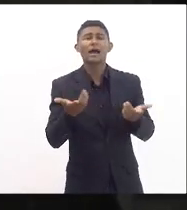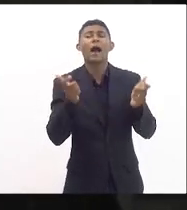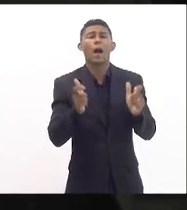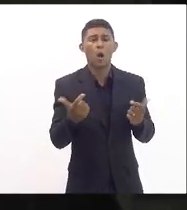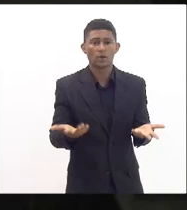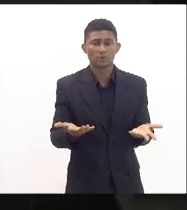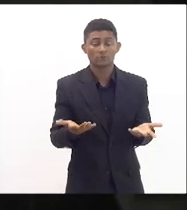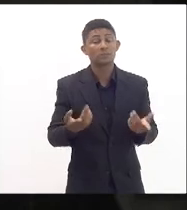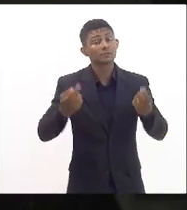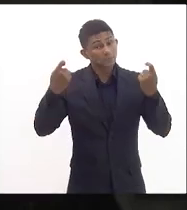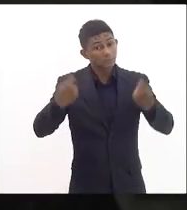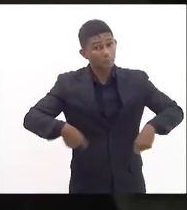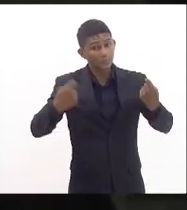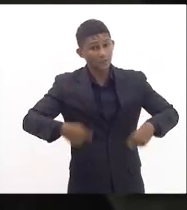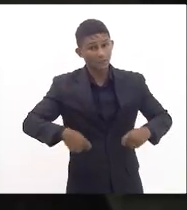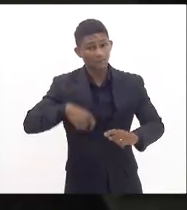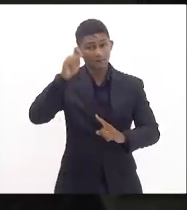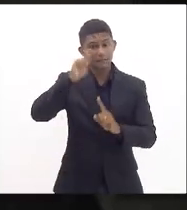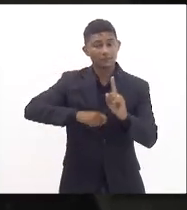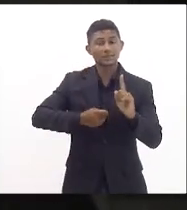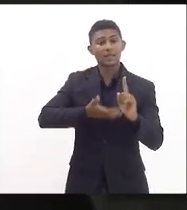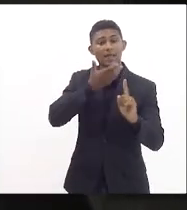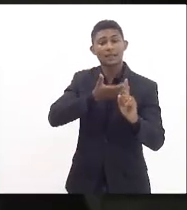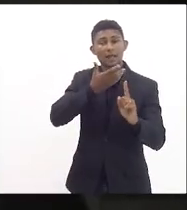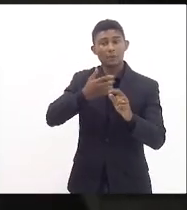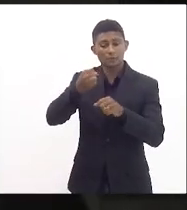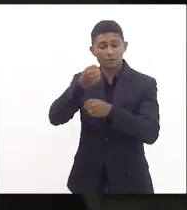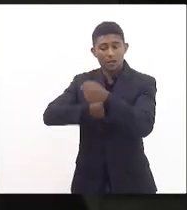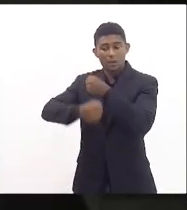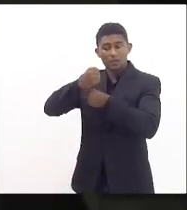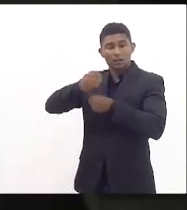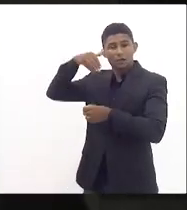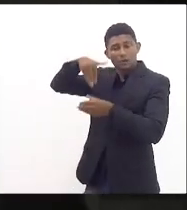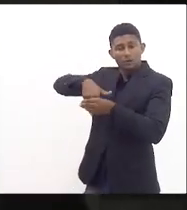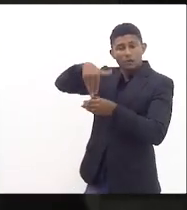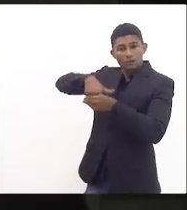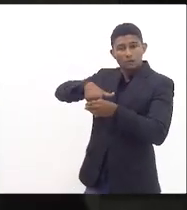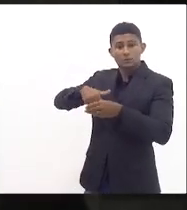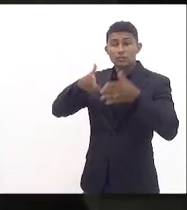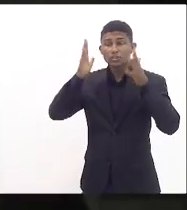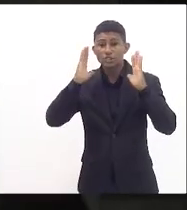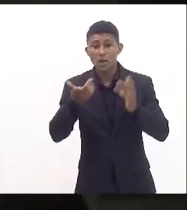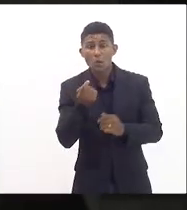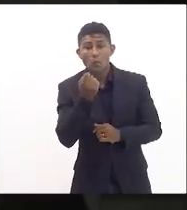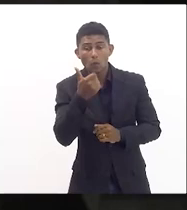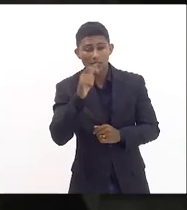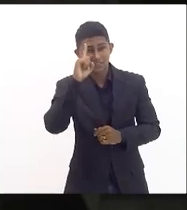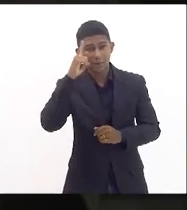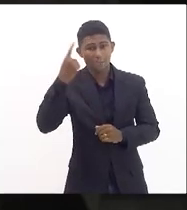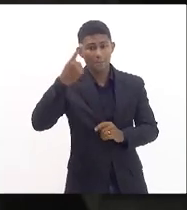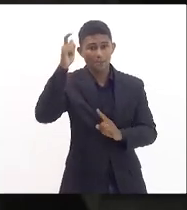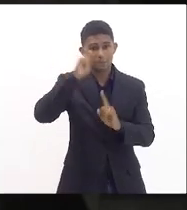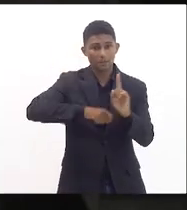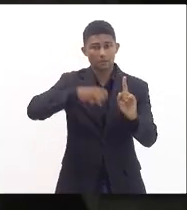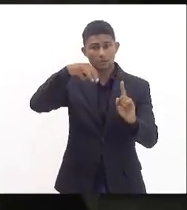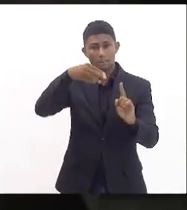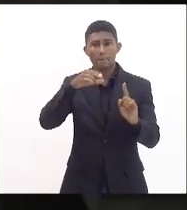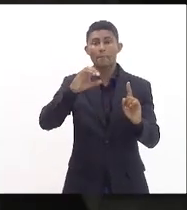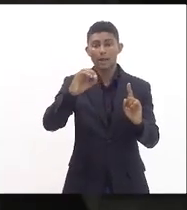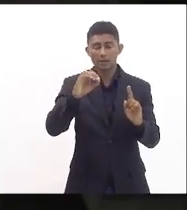em dezembro do ano passado? Já estamos em 1º de maio. Nenhuma